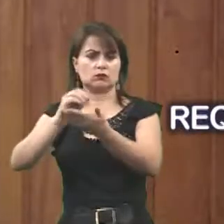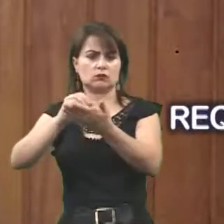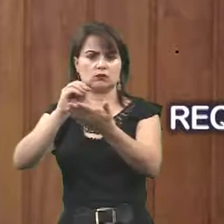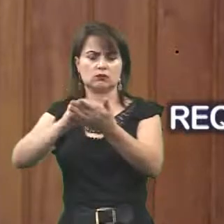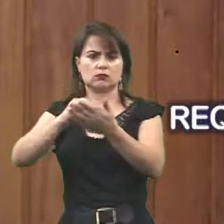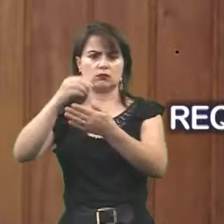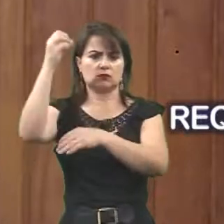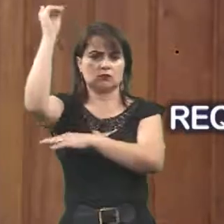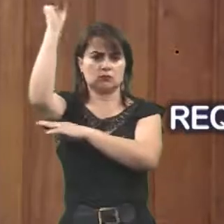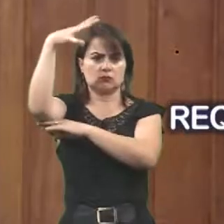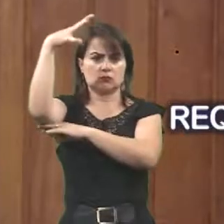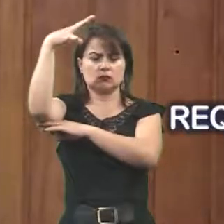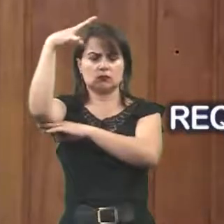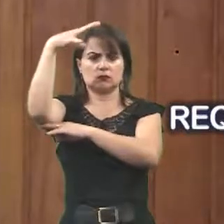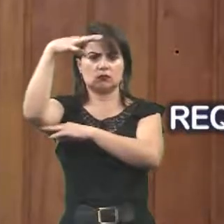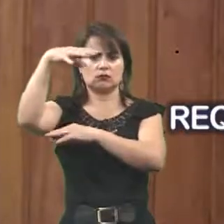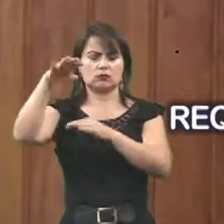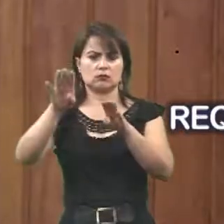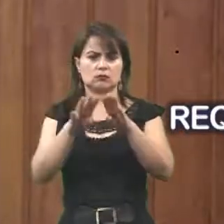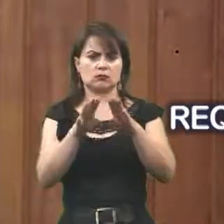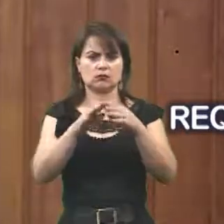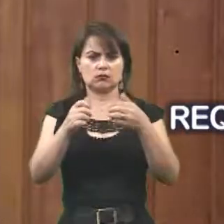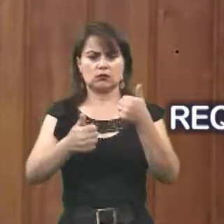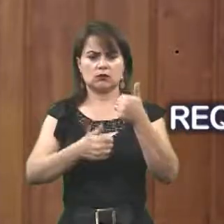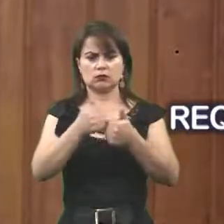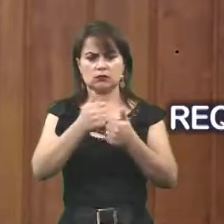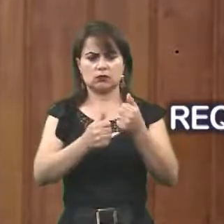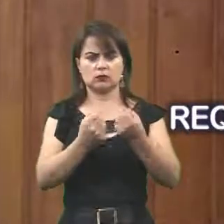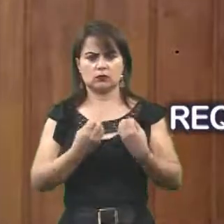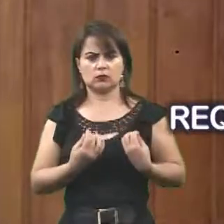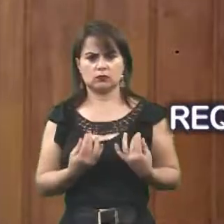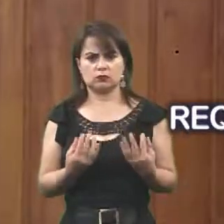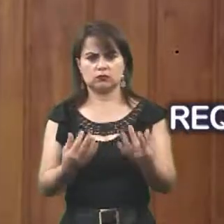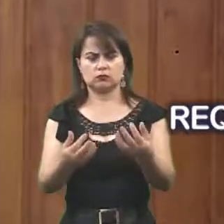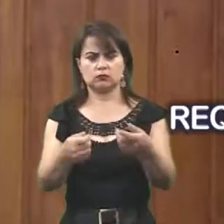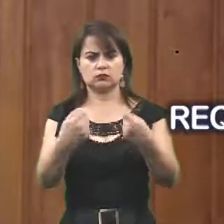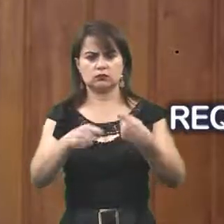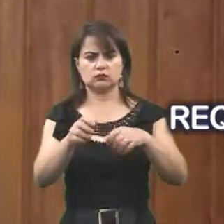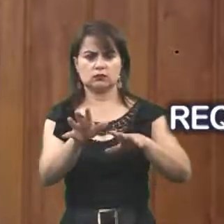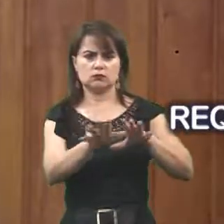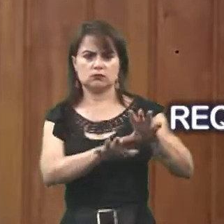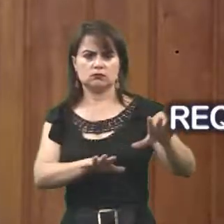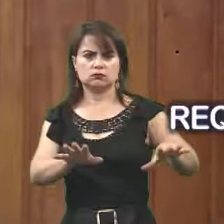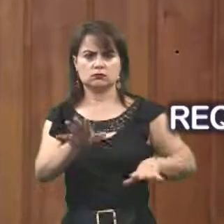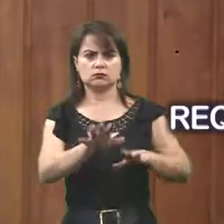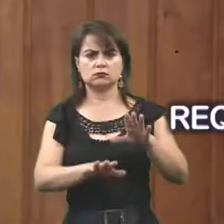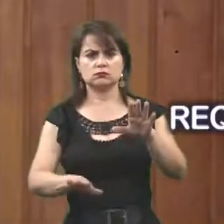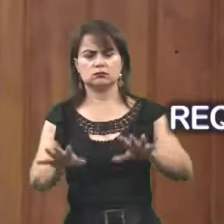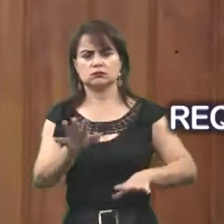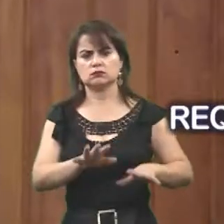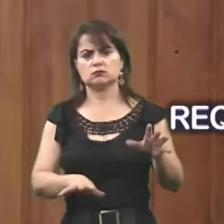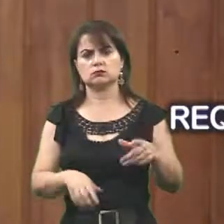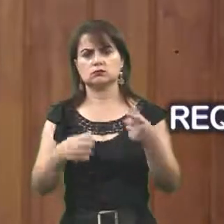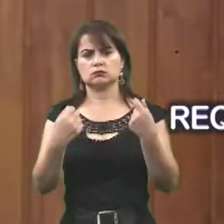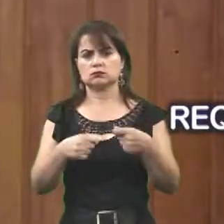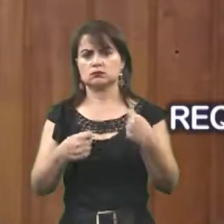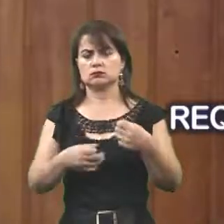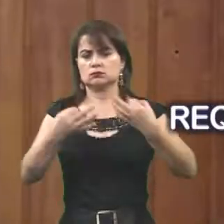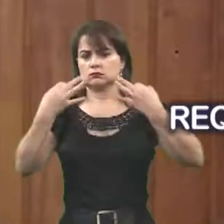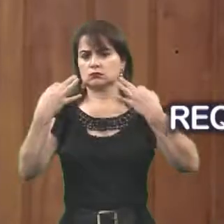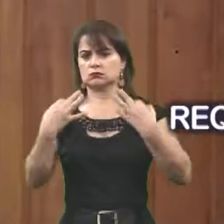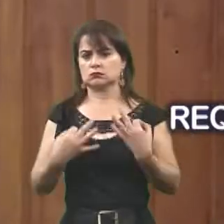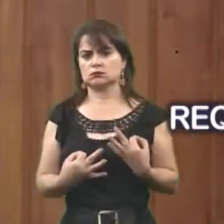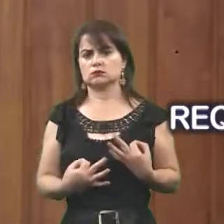no campo. Assim, essas crianças que tiverem durante o dia já o campo de futebol em condições de ser usado, a